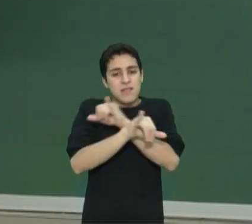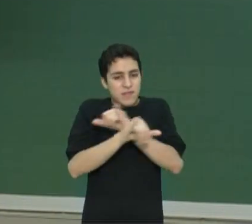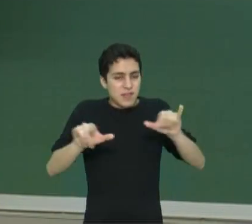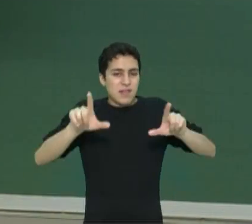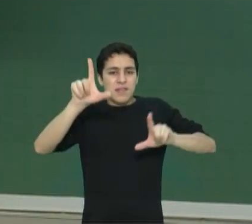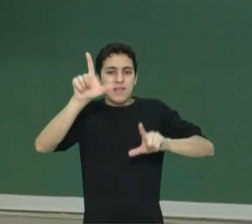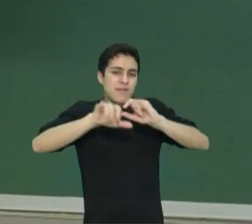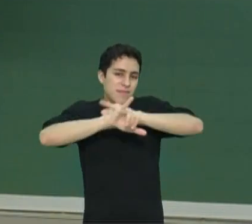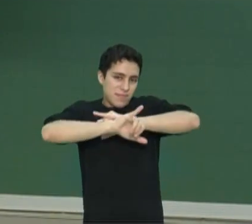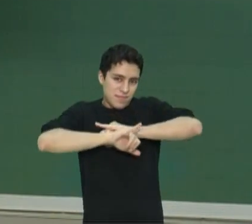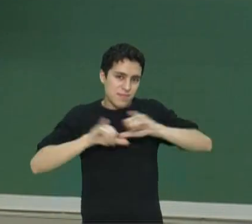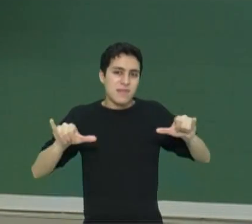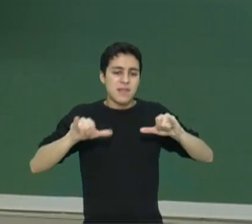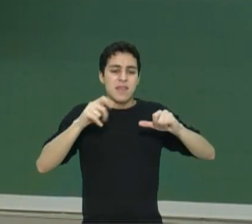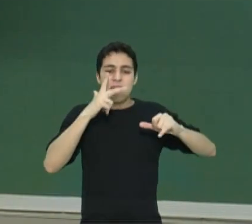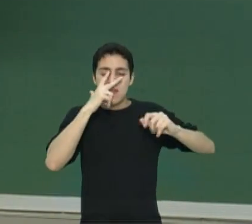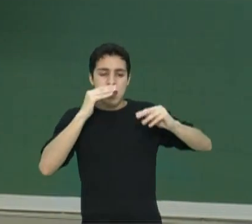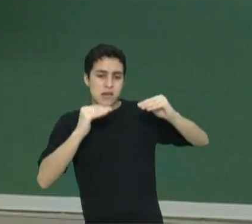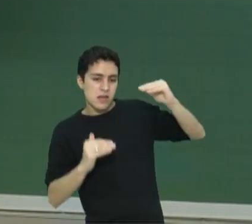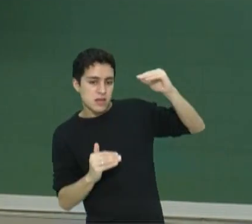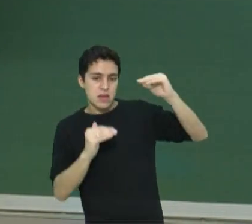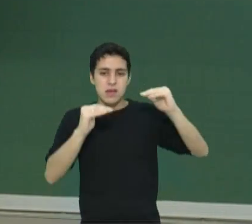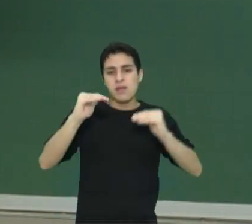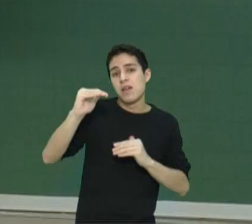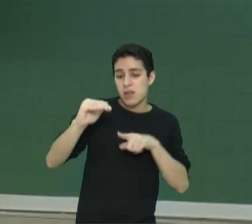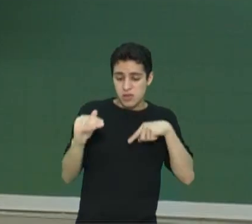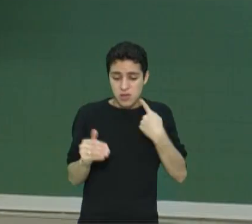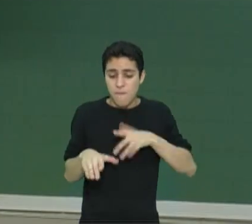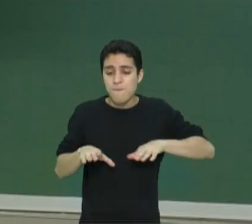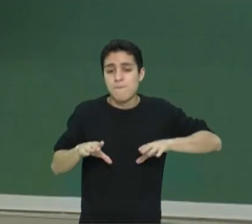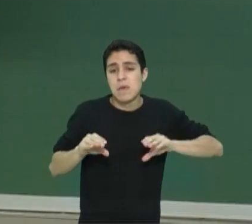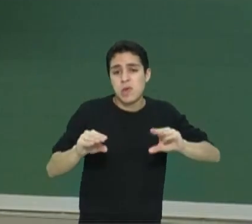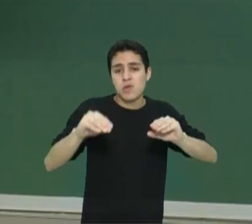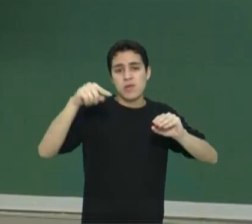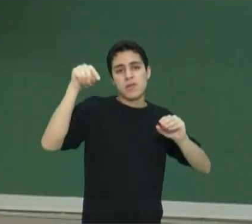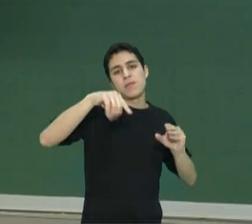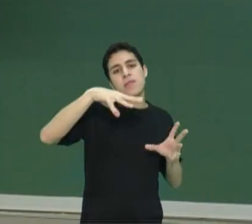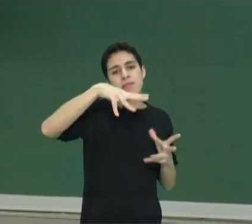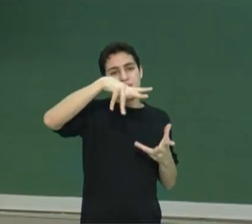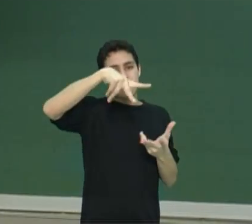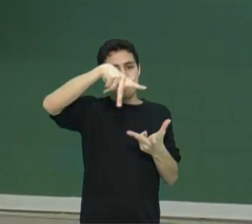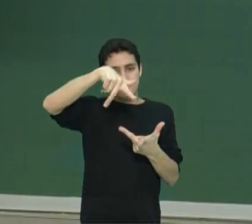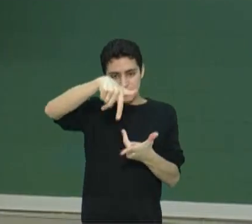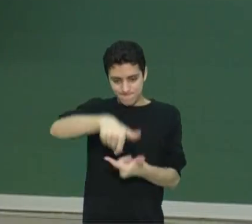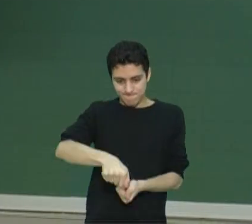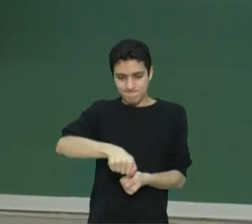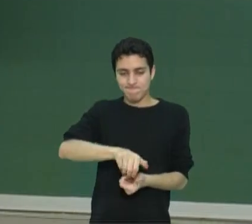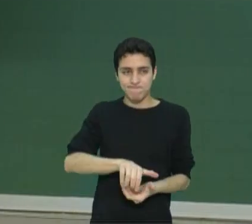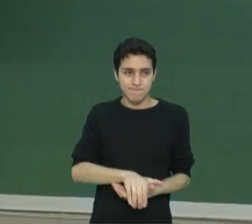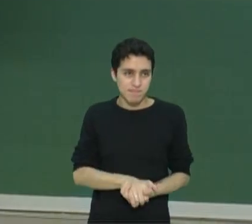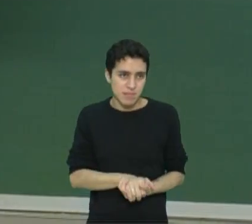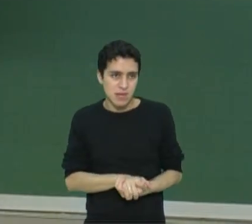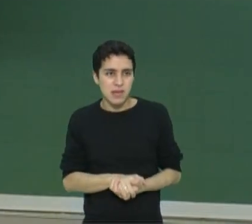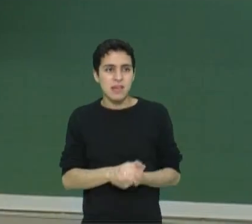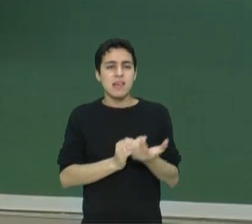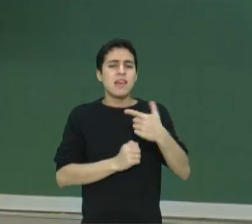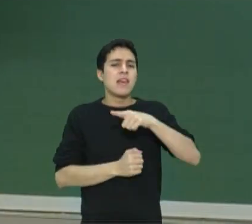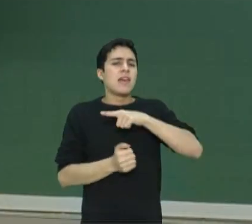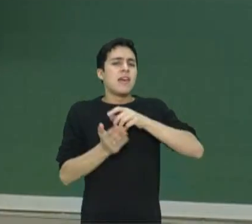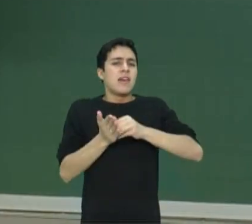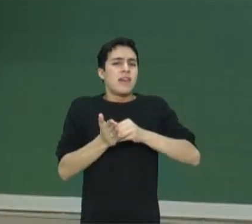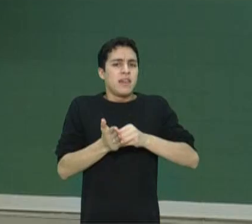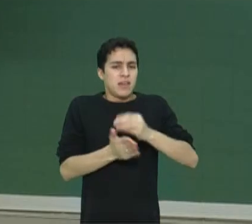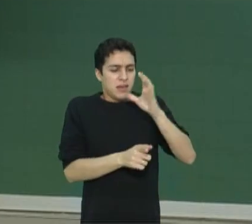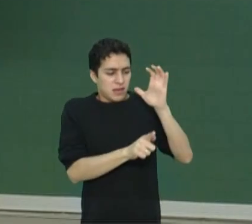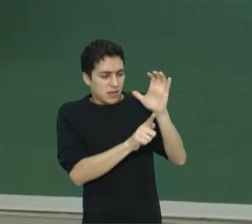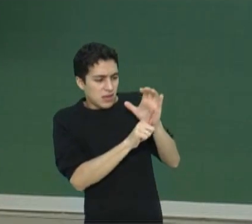nas mídias mostram esse desequilíbrio que a gente vem causando no nosso planeta então é nós temos vários impactos a gente